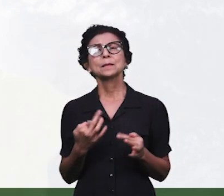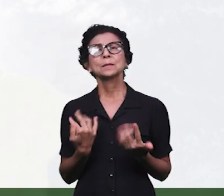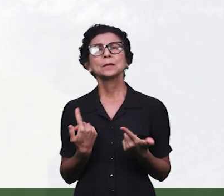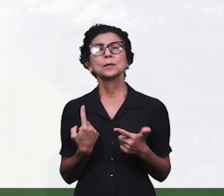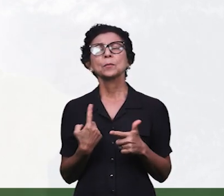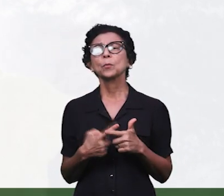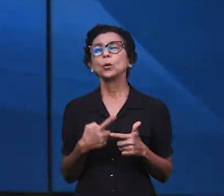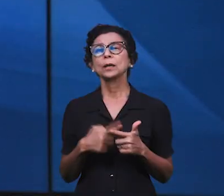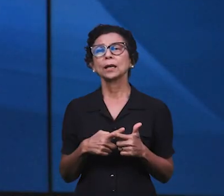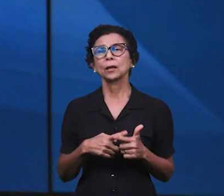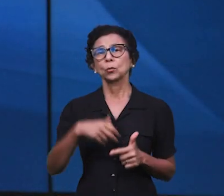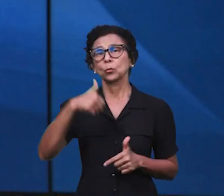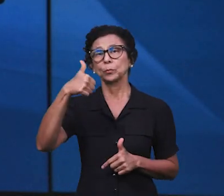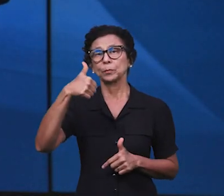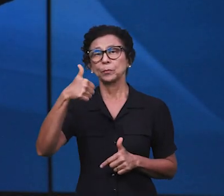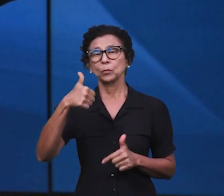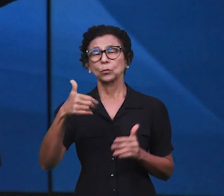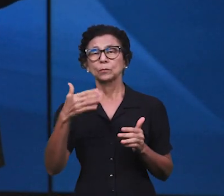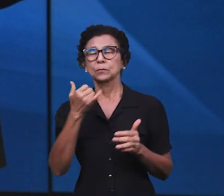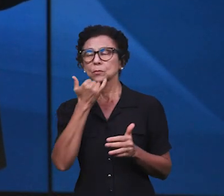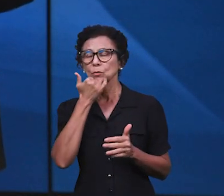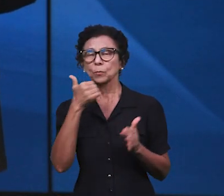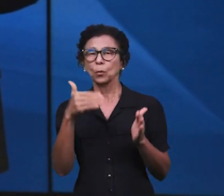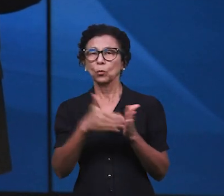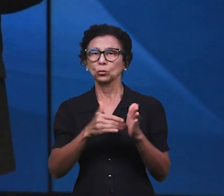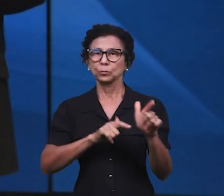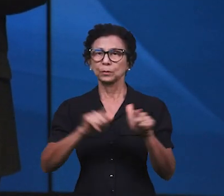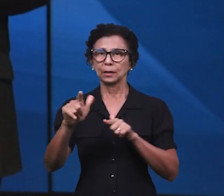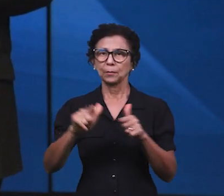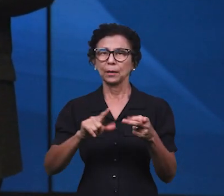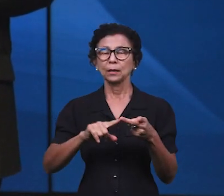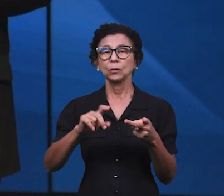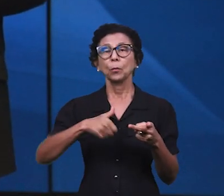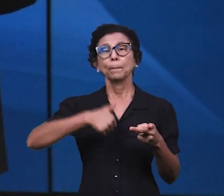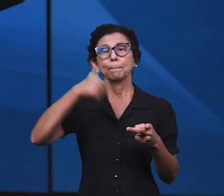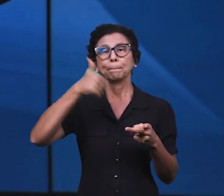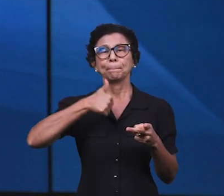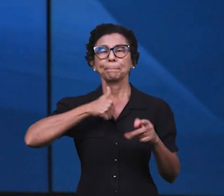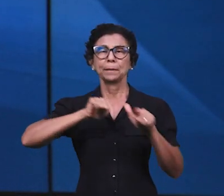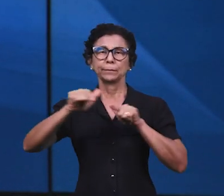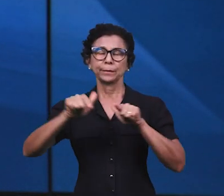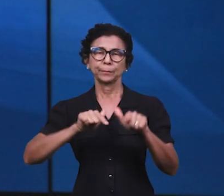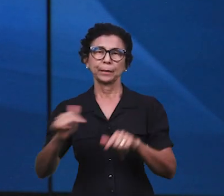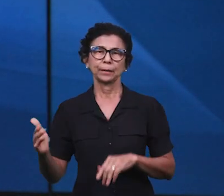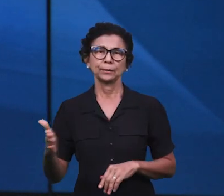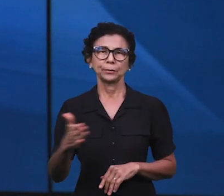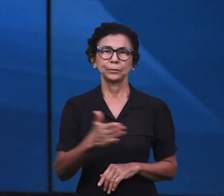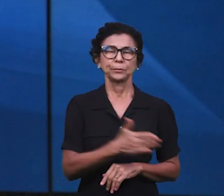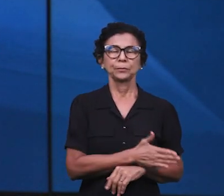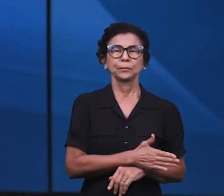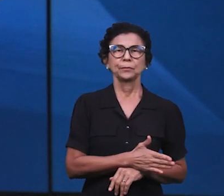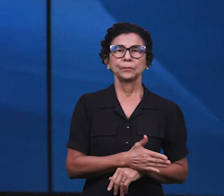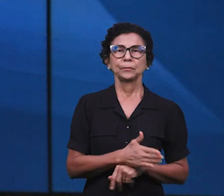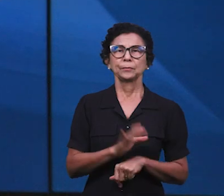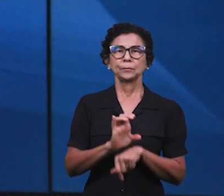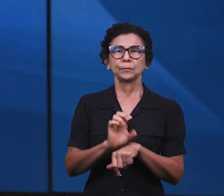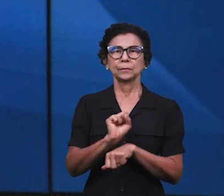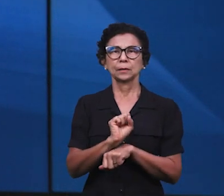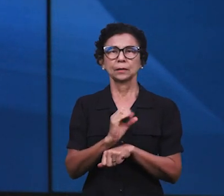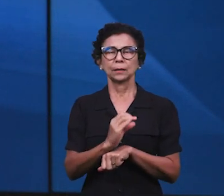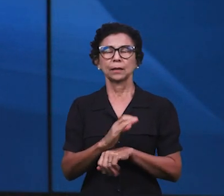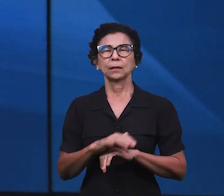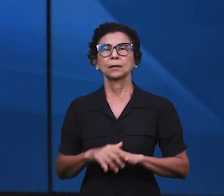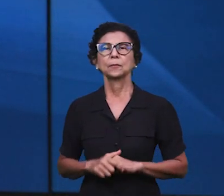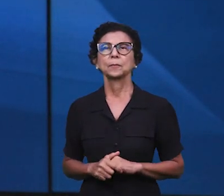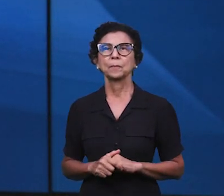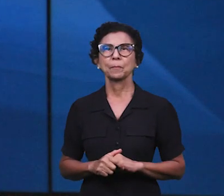boa essa pergunta, é muito fácil de ser respondida. E quem vai nos dar essa resposta vai ser lá de Santa Catarina, primeiramente. Vai ser